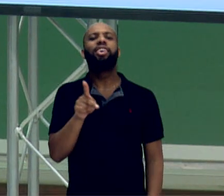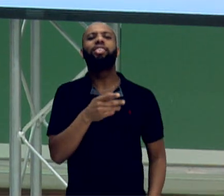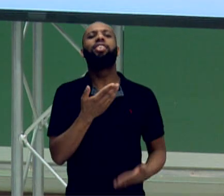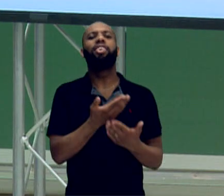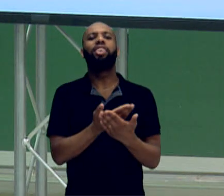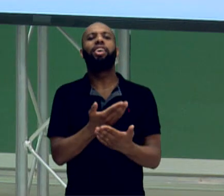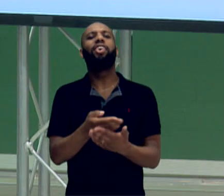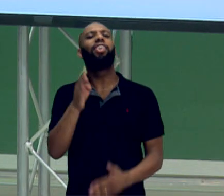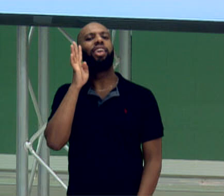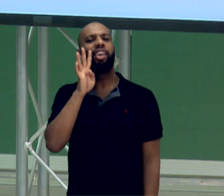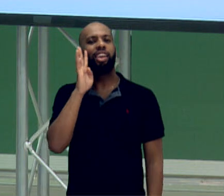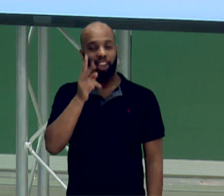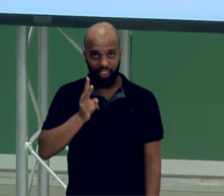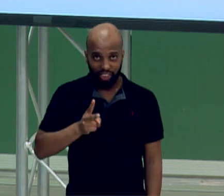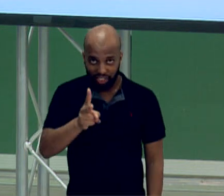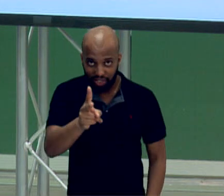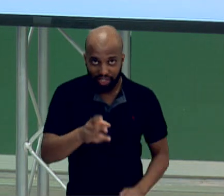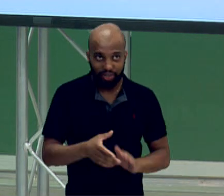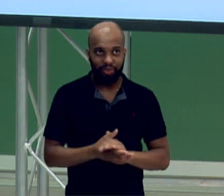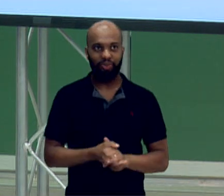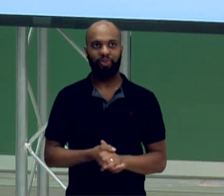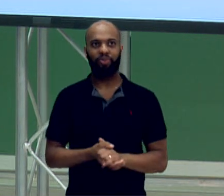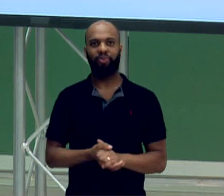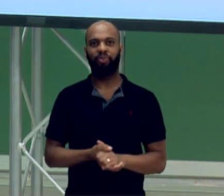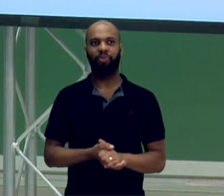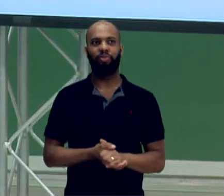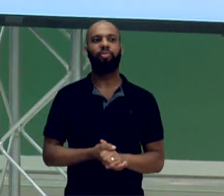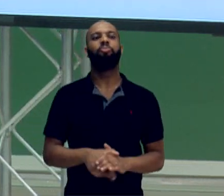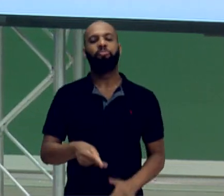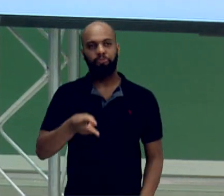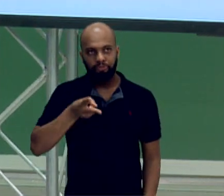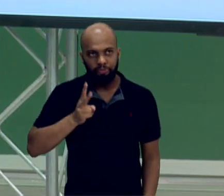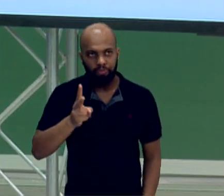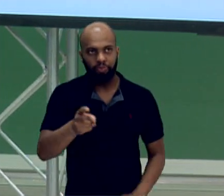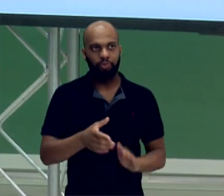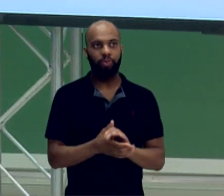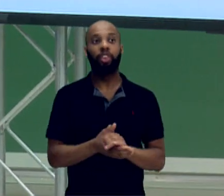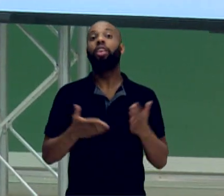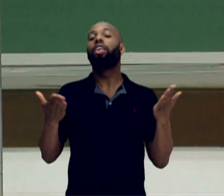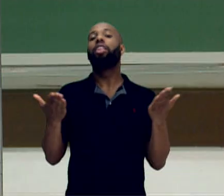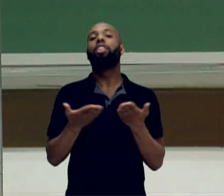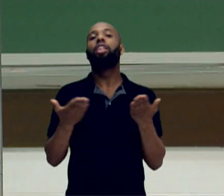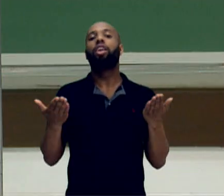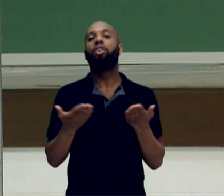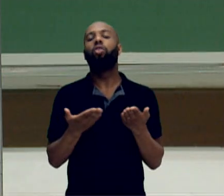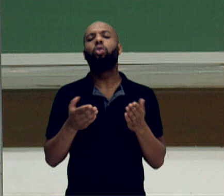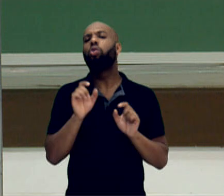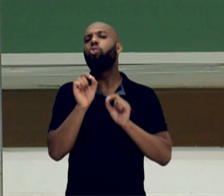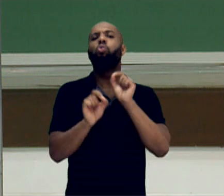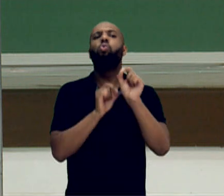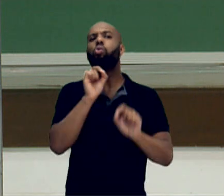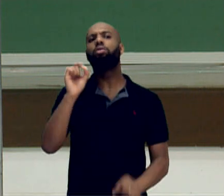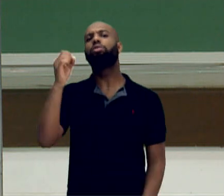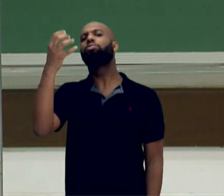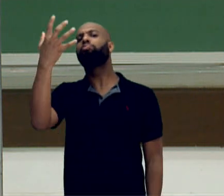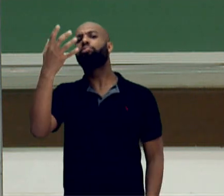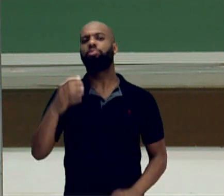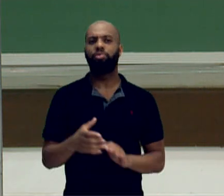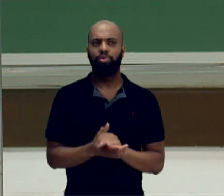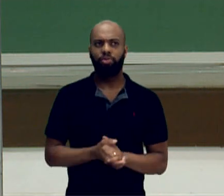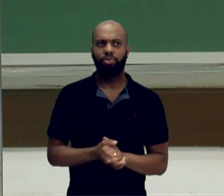tá muito legal. Vamos continuar, então? Vamos continuar. E aqui? O que está acontecendo